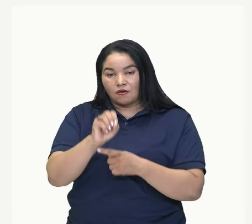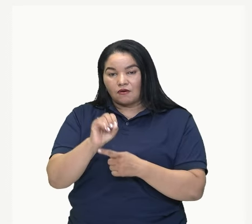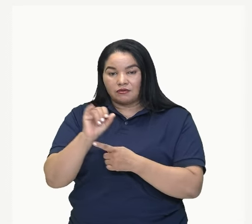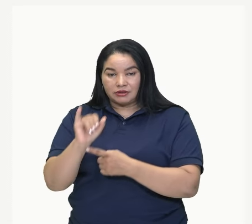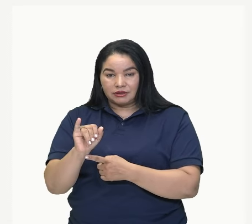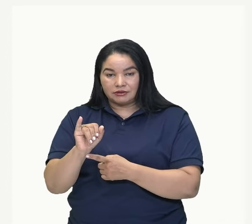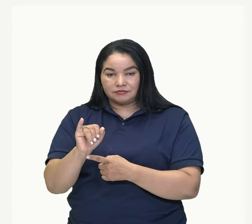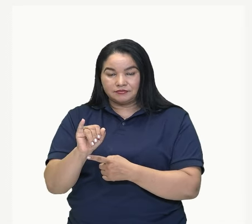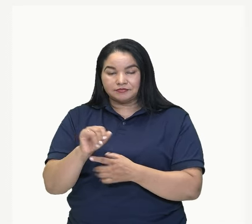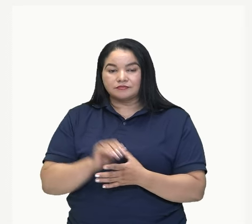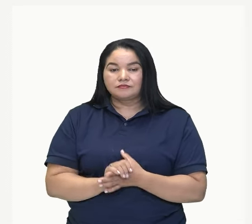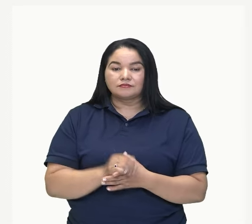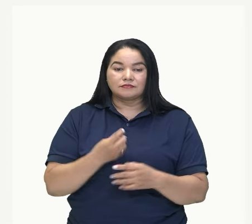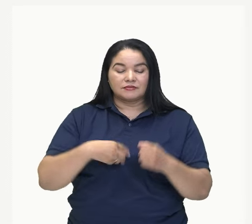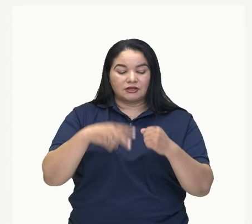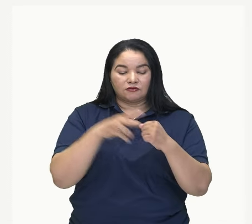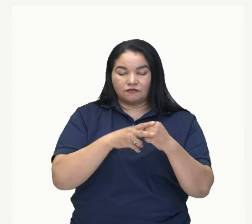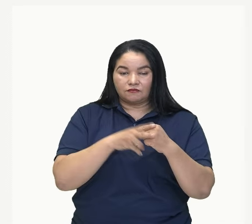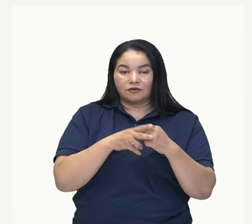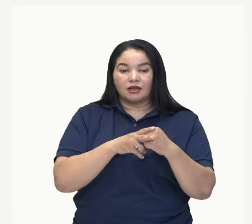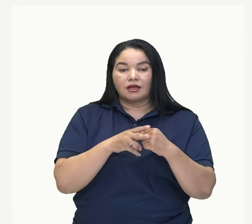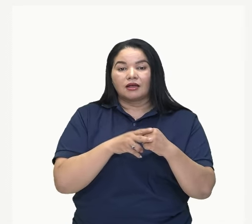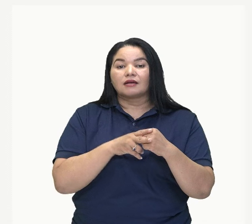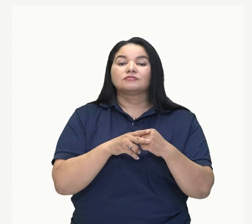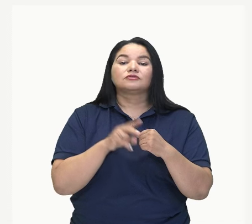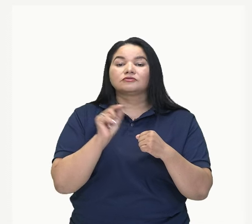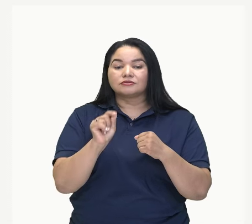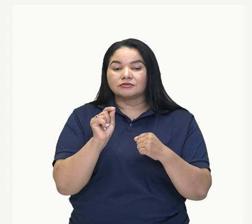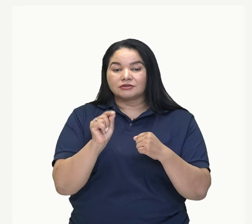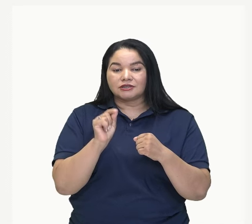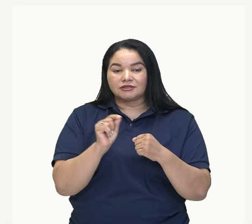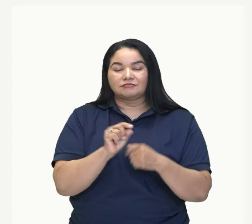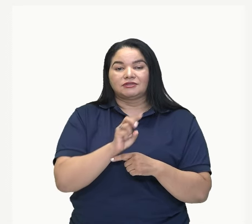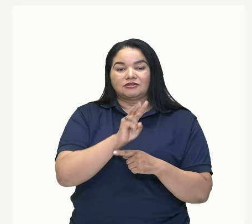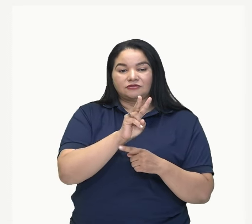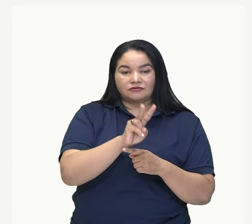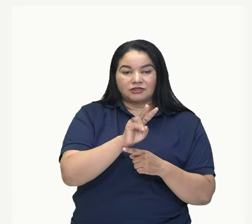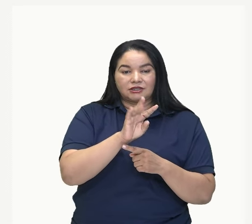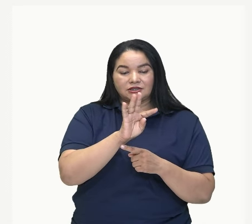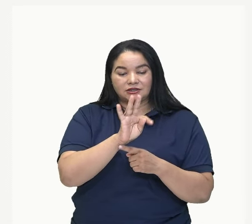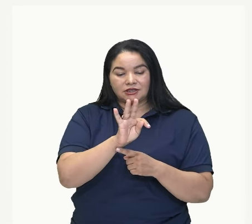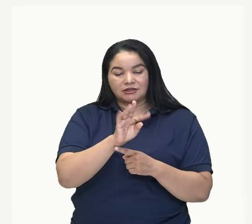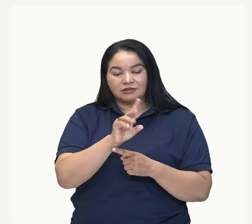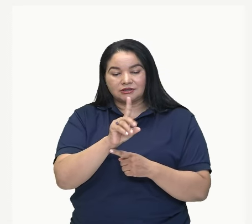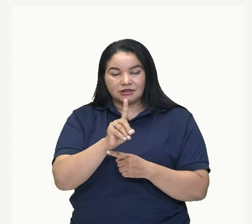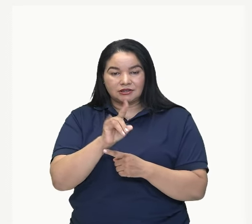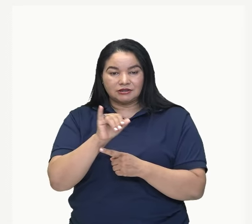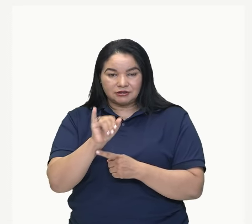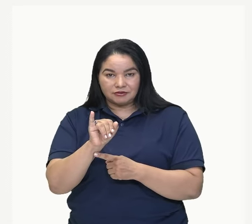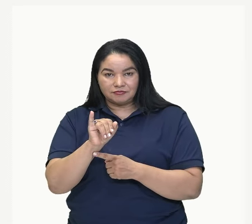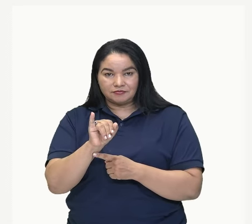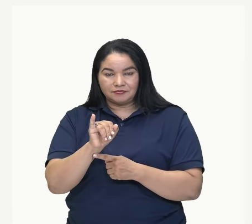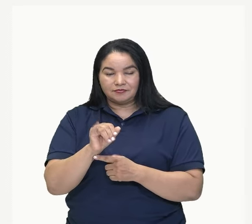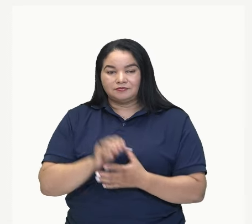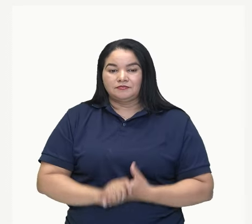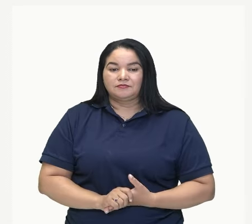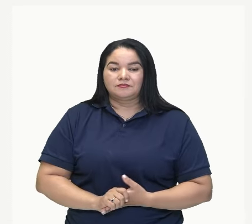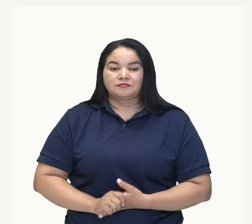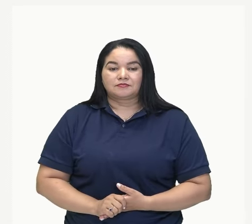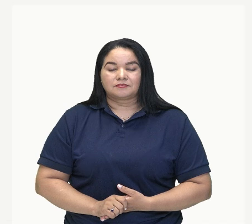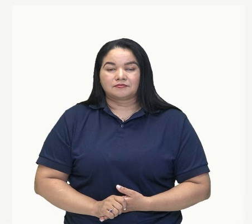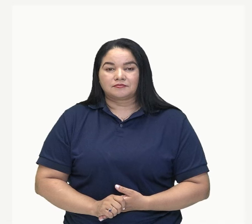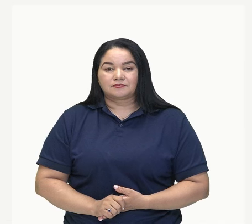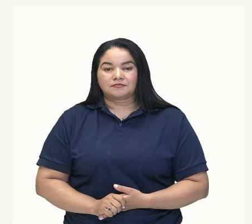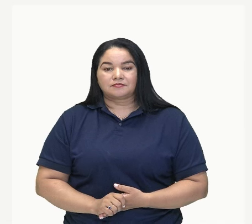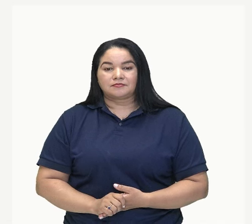preposição. E o meu verbo é, então, um exemplo de verbo transitivo indireto. Ok, pessoal?